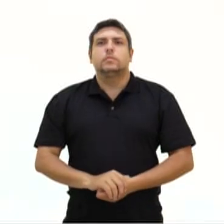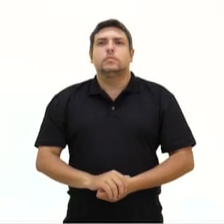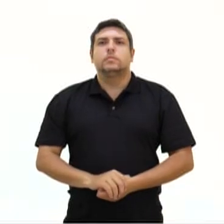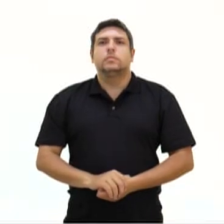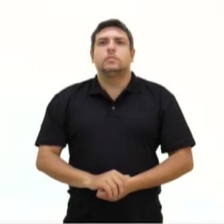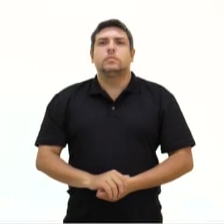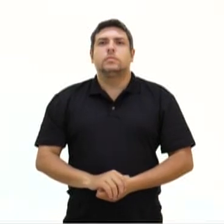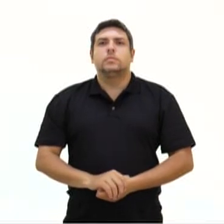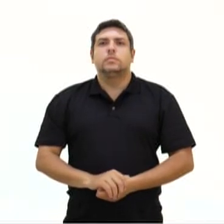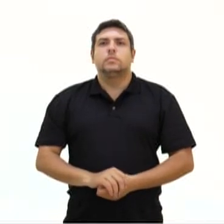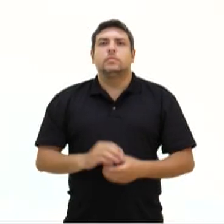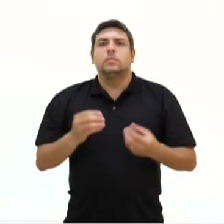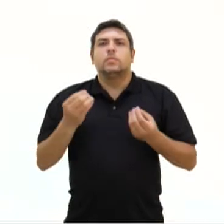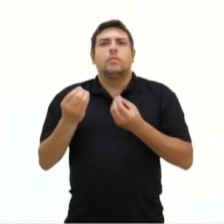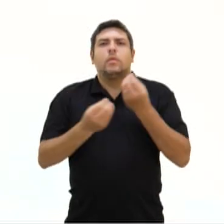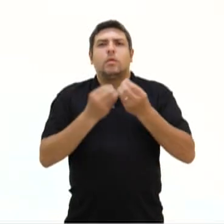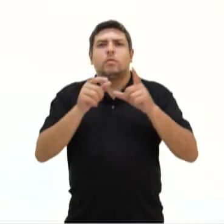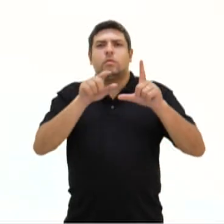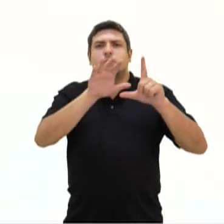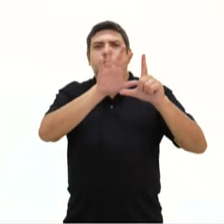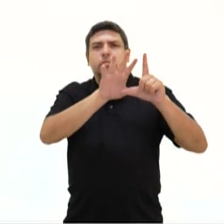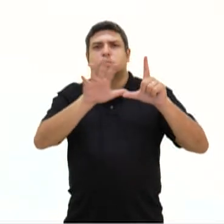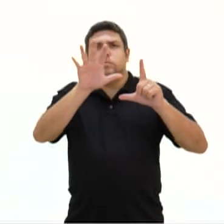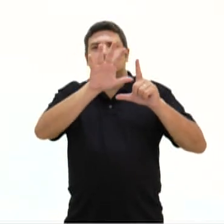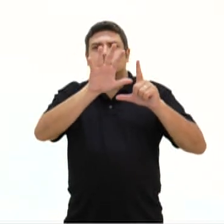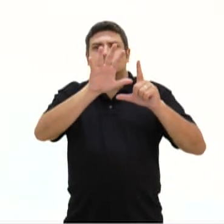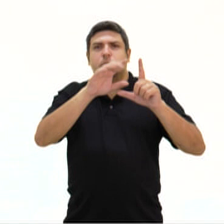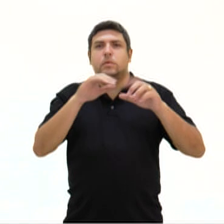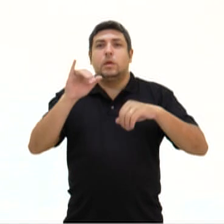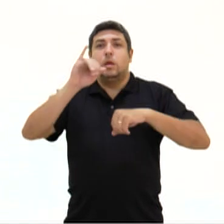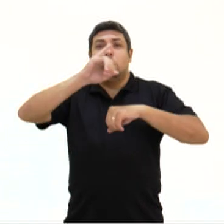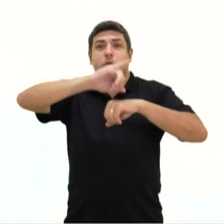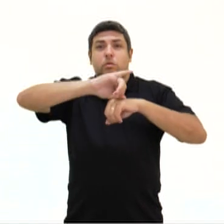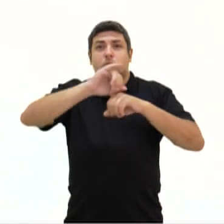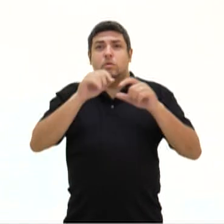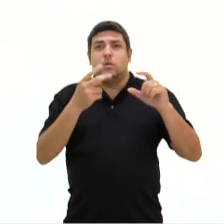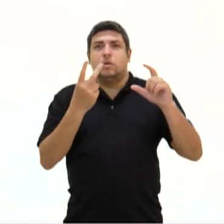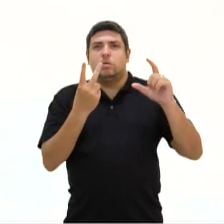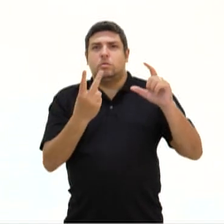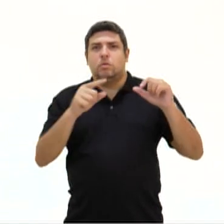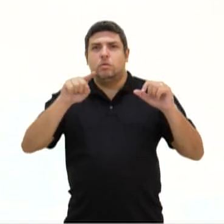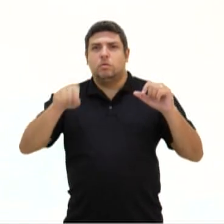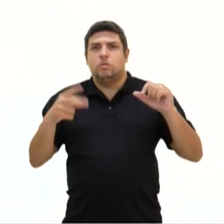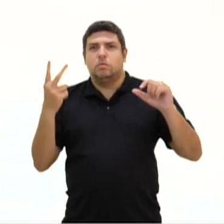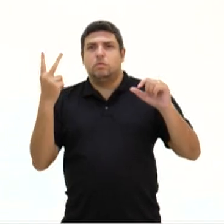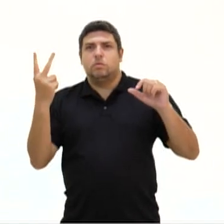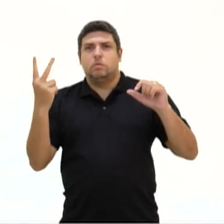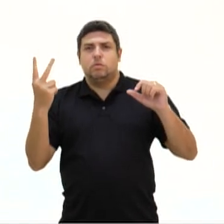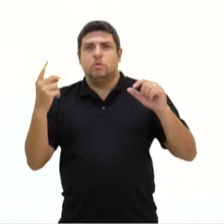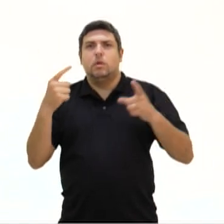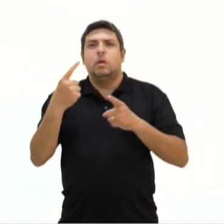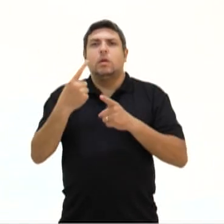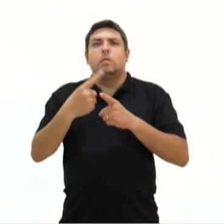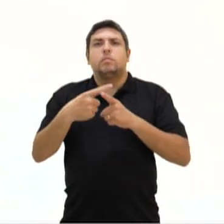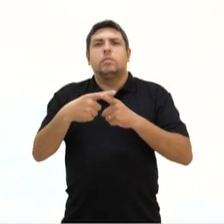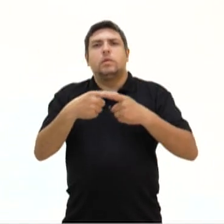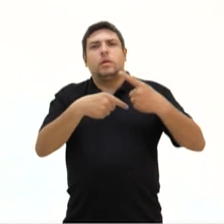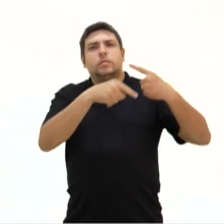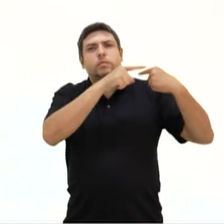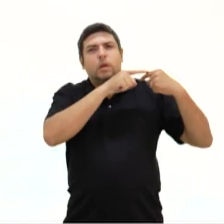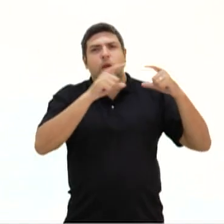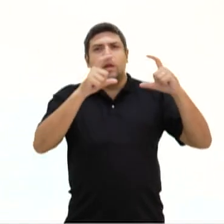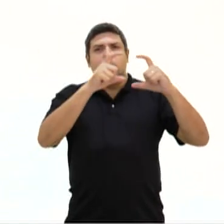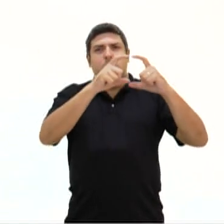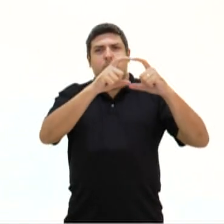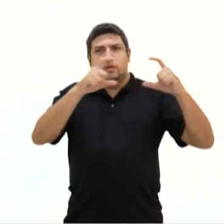Quais são as coordenadas do centro? 2, 2. Por quê? Lá na equação geral da